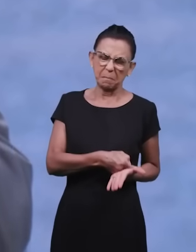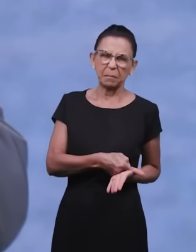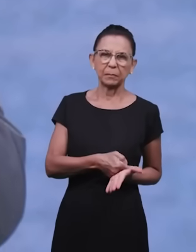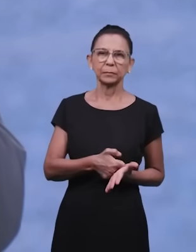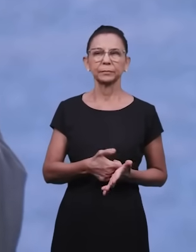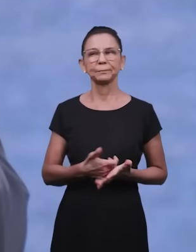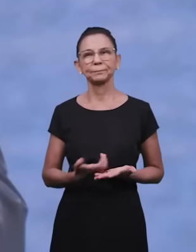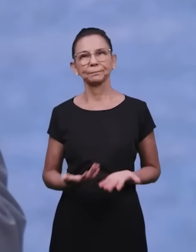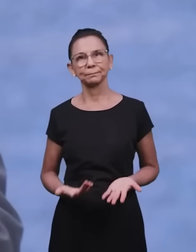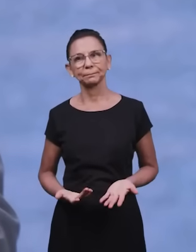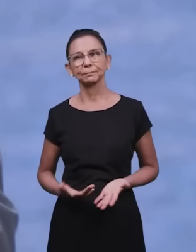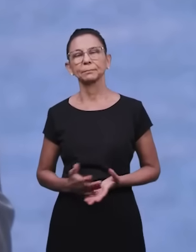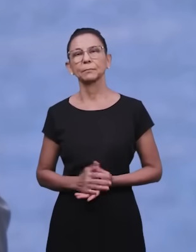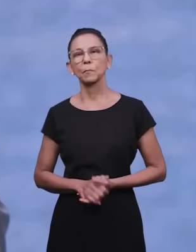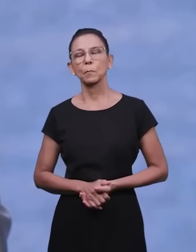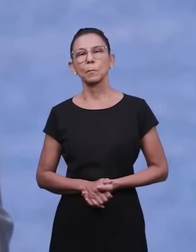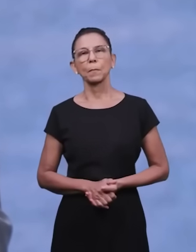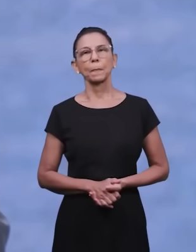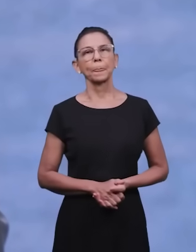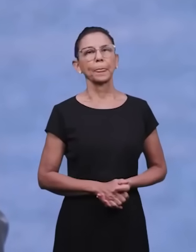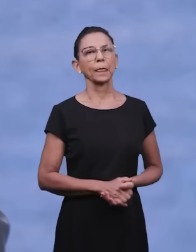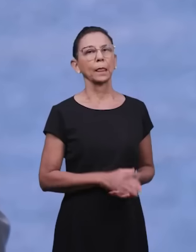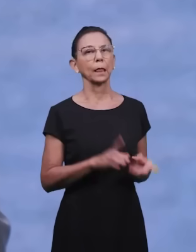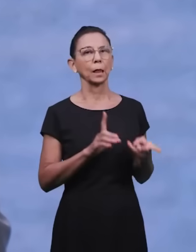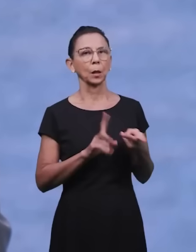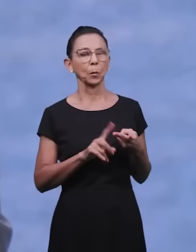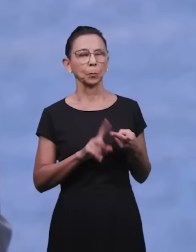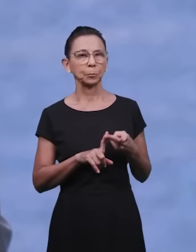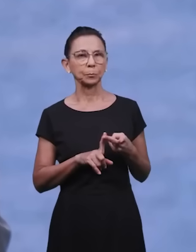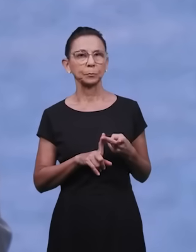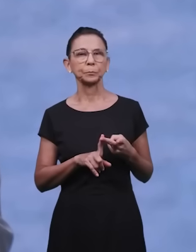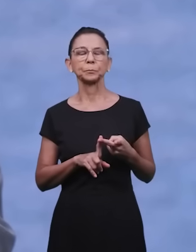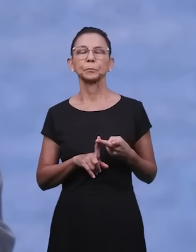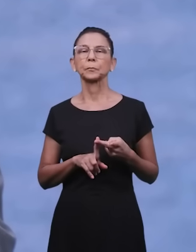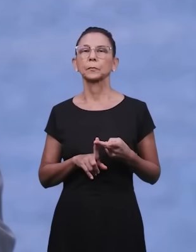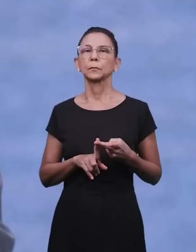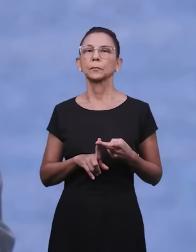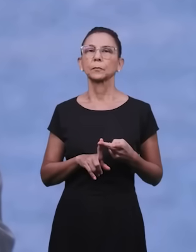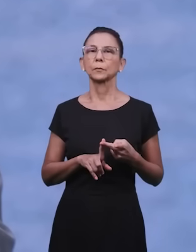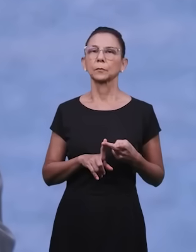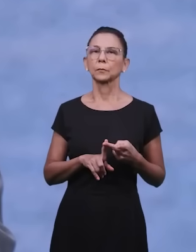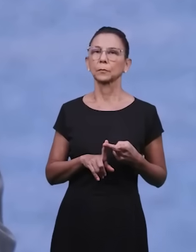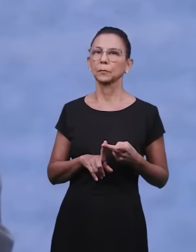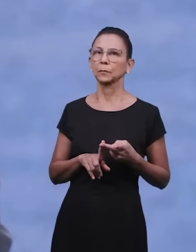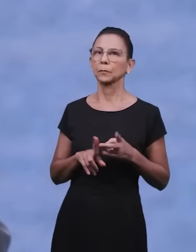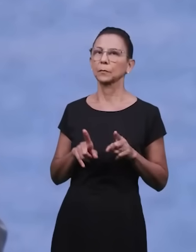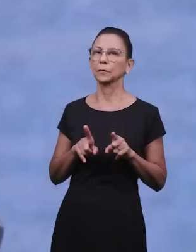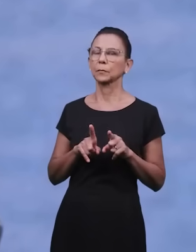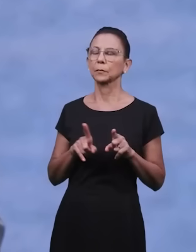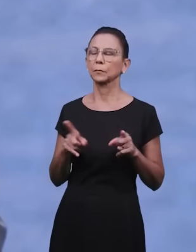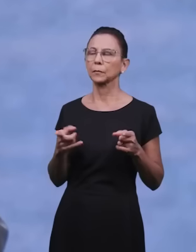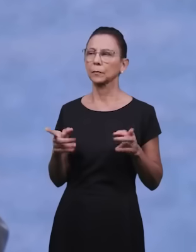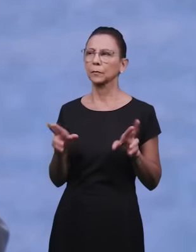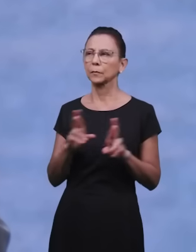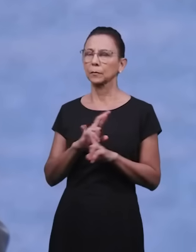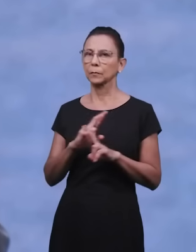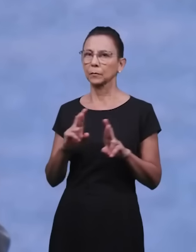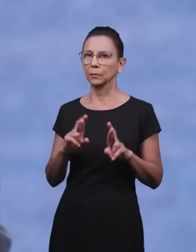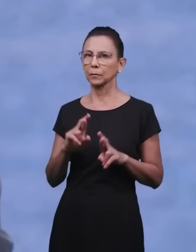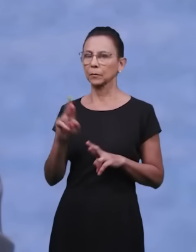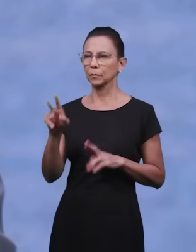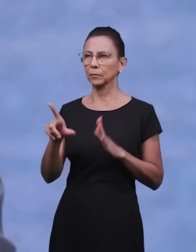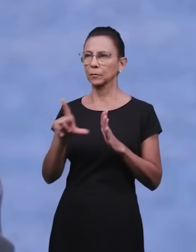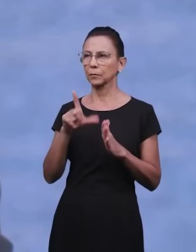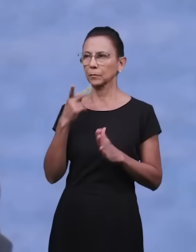cima disso e tudo mais. Isso é um aspecto. Tá? O outro aspecto, e que é associado àquilo que você falou já